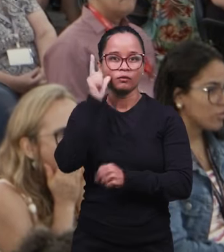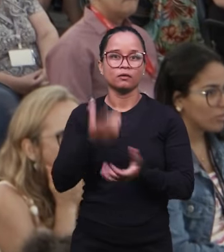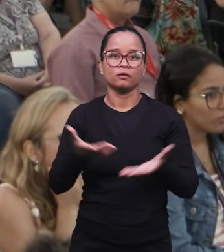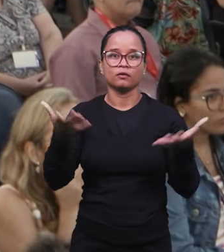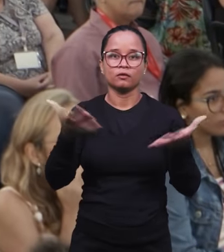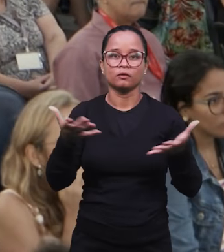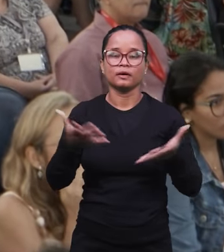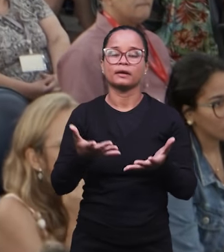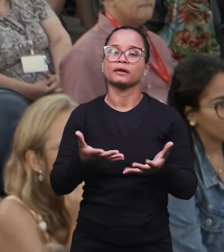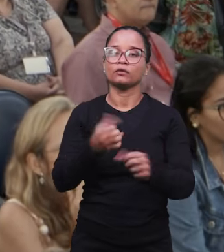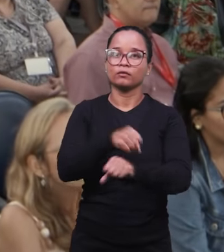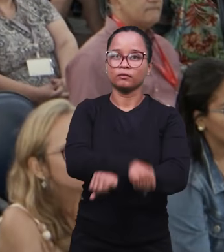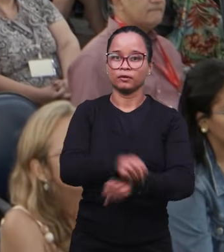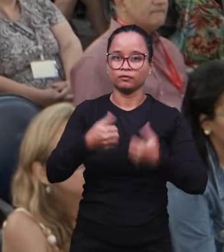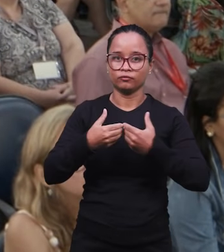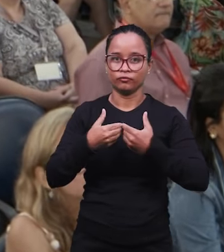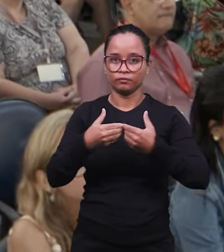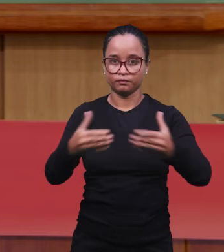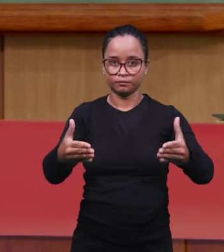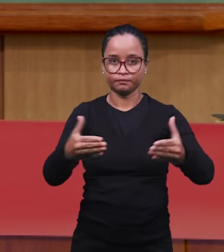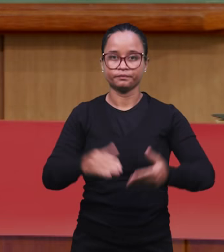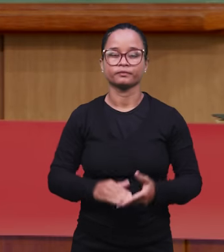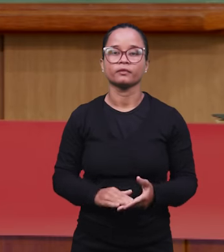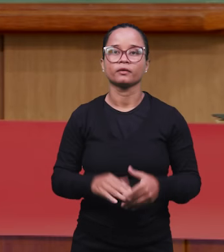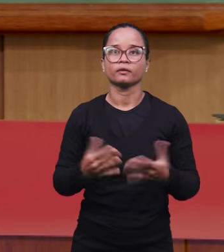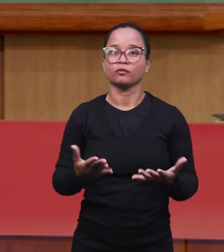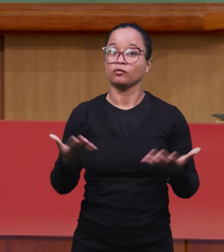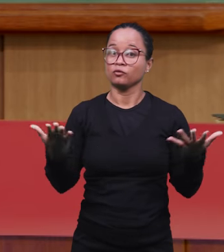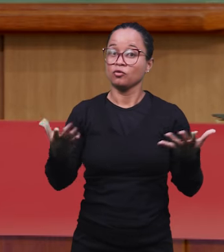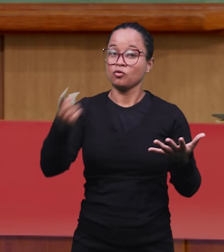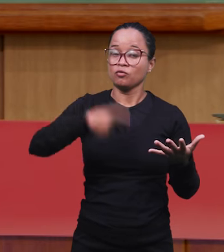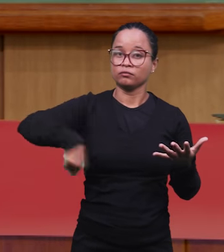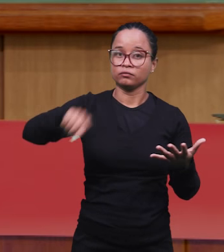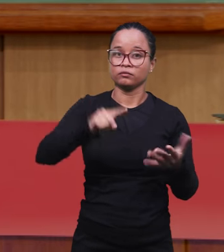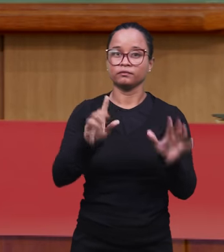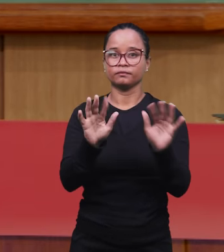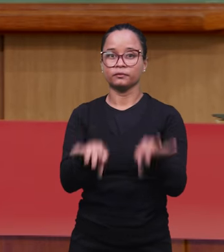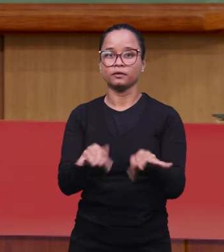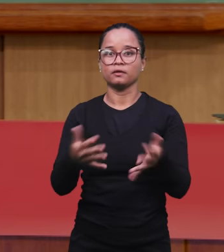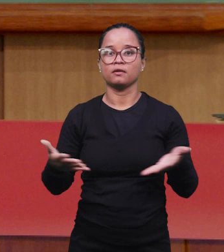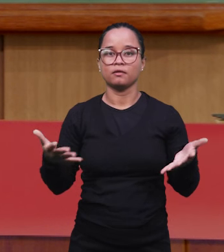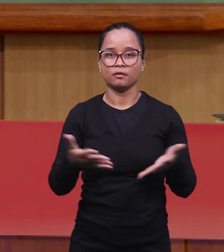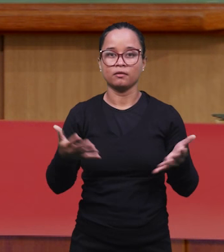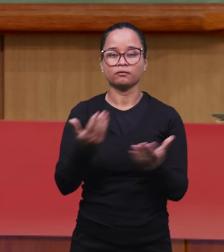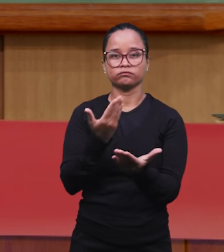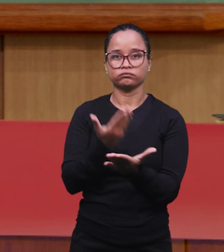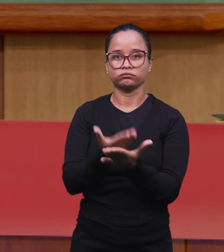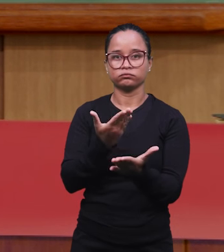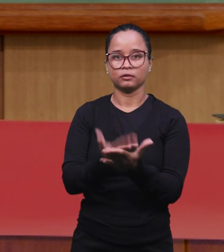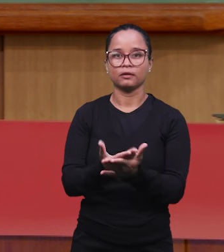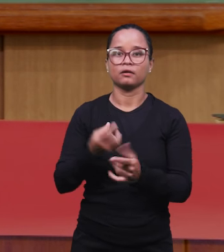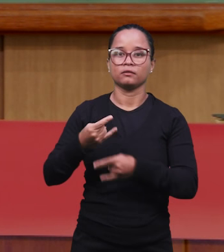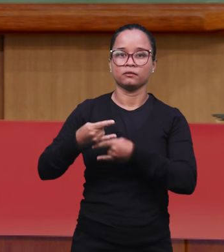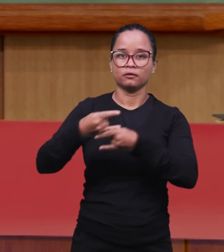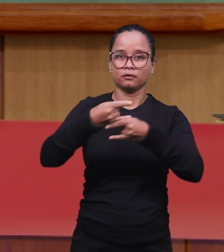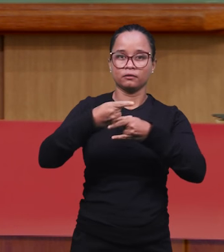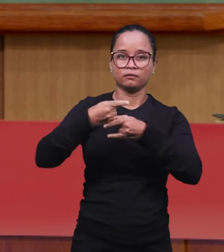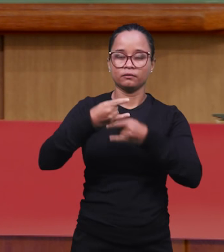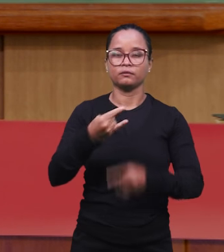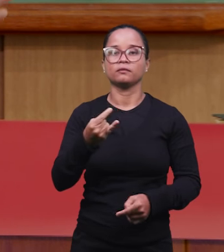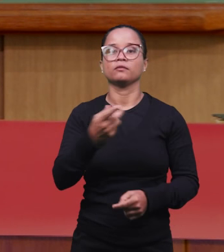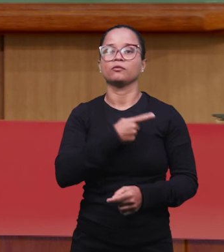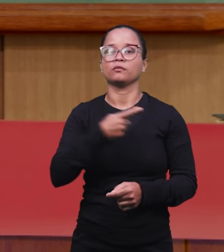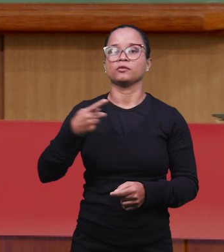hoje o seminário de principiantes, e nós estamos encerrando aqui com esta aula live.